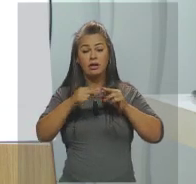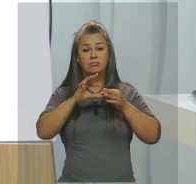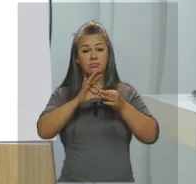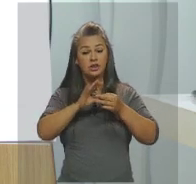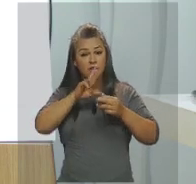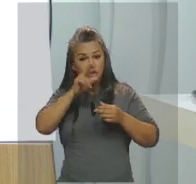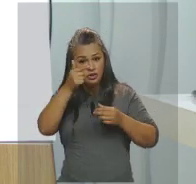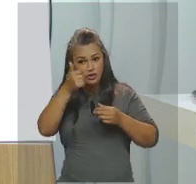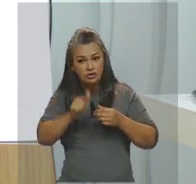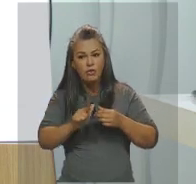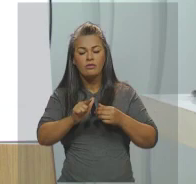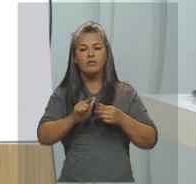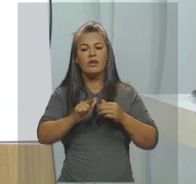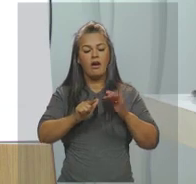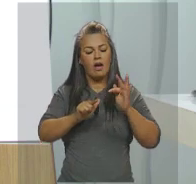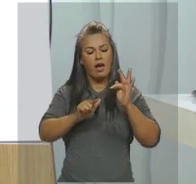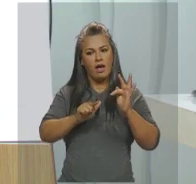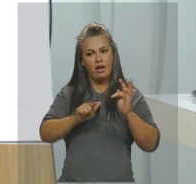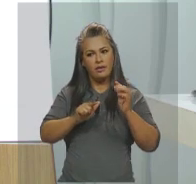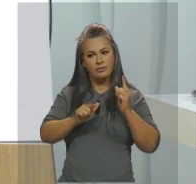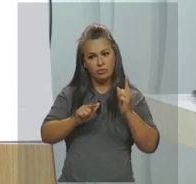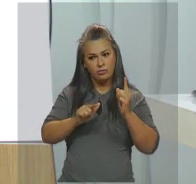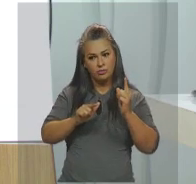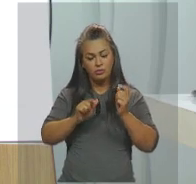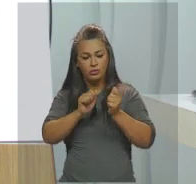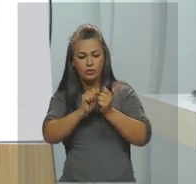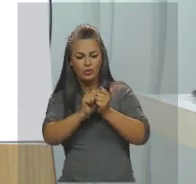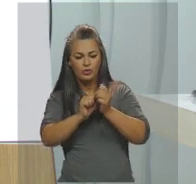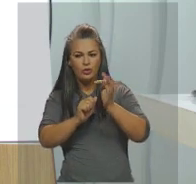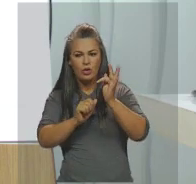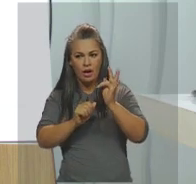mesmo. Vou lá, então, e